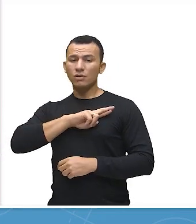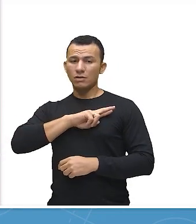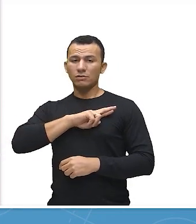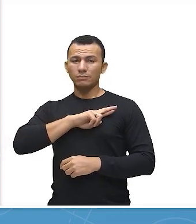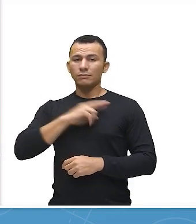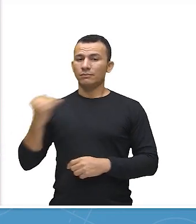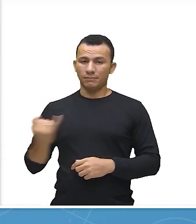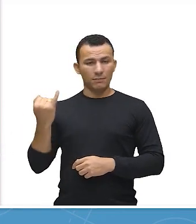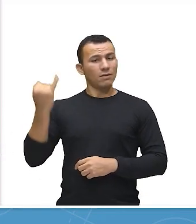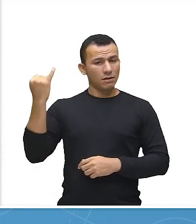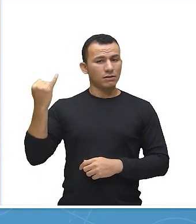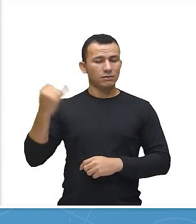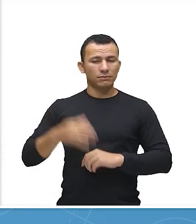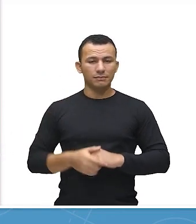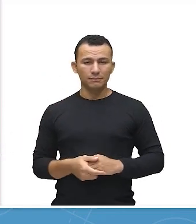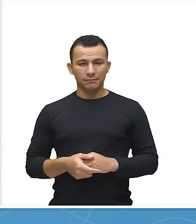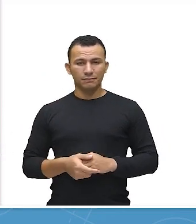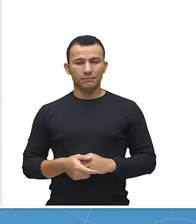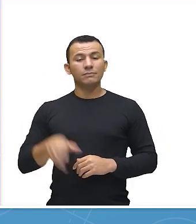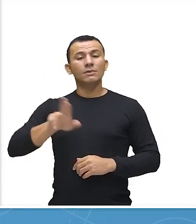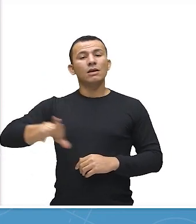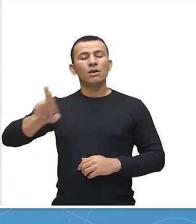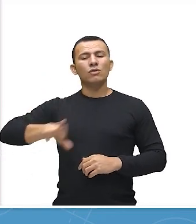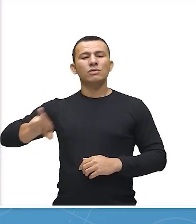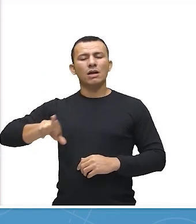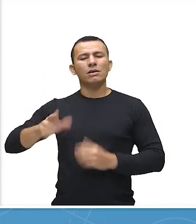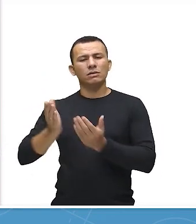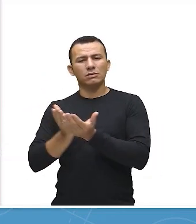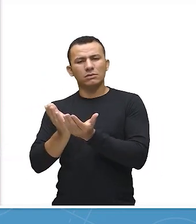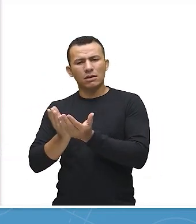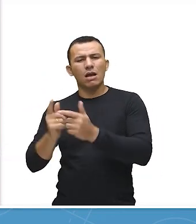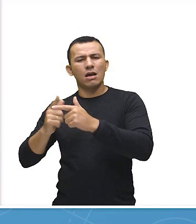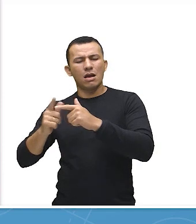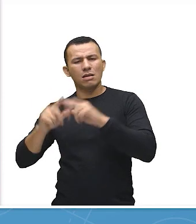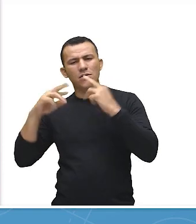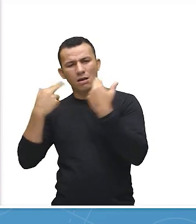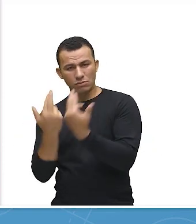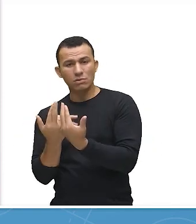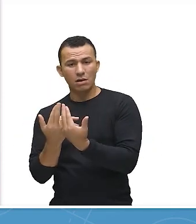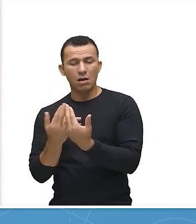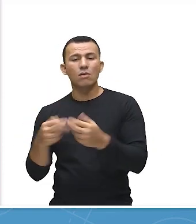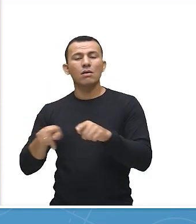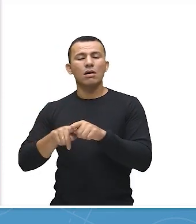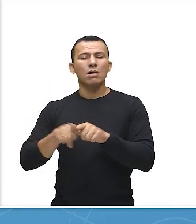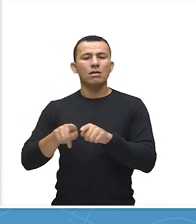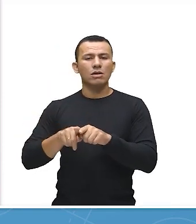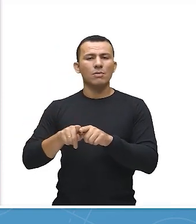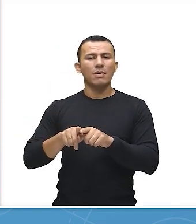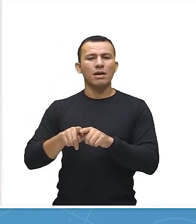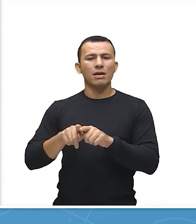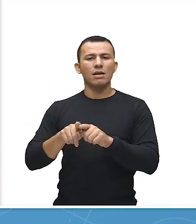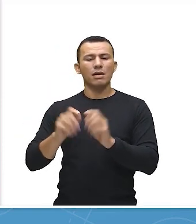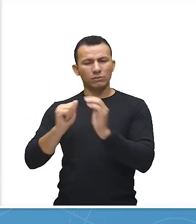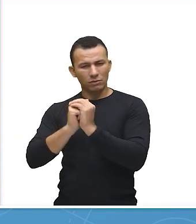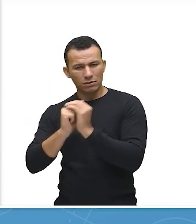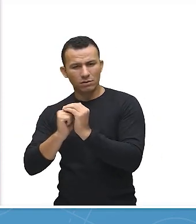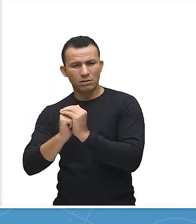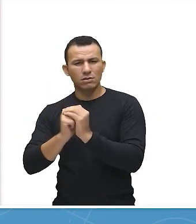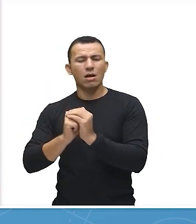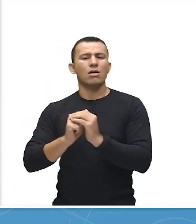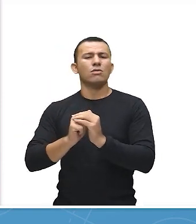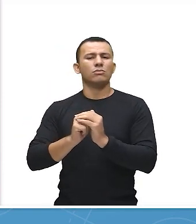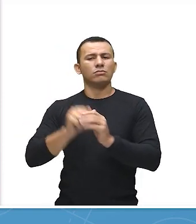é da Idade Média, voltando para reforçar o que teve na nossa questão, ele foi criado por São Gregório